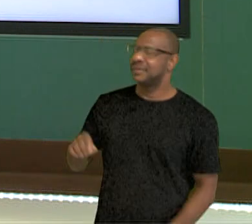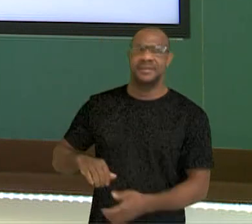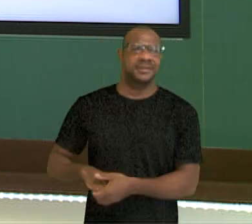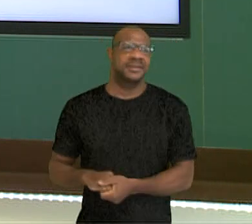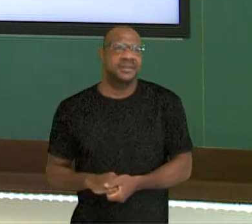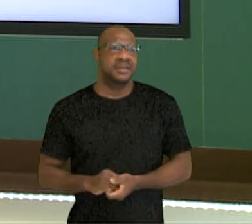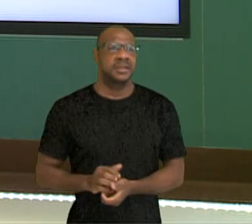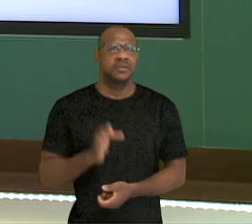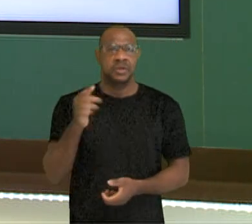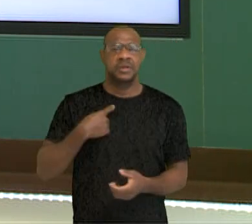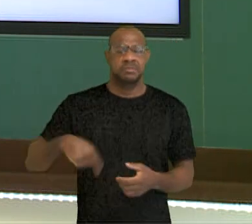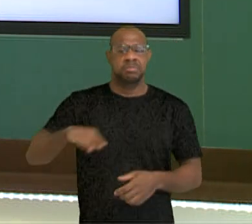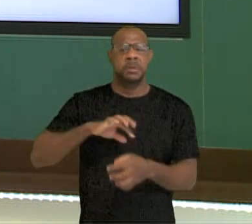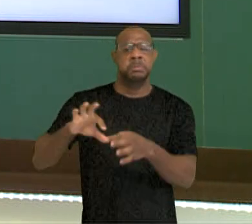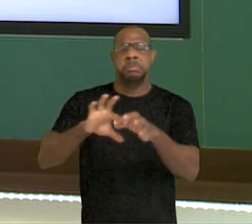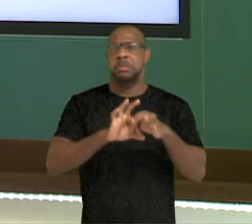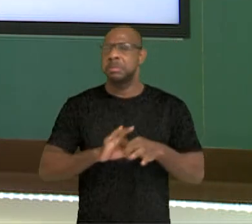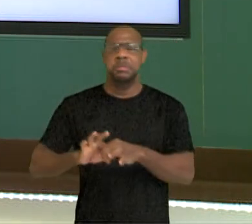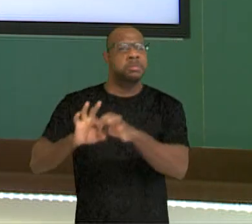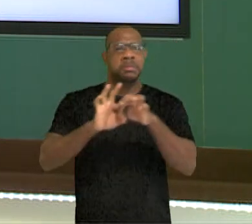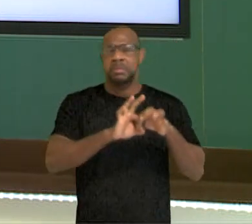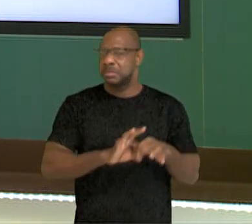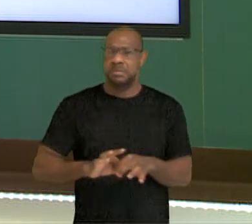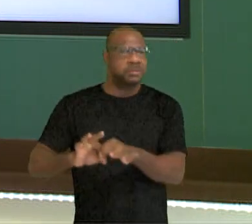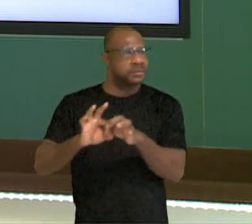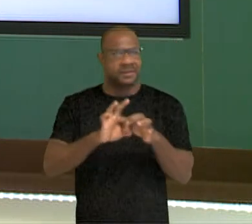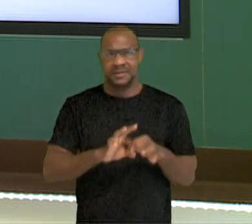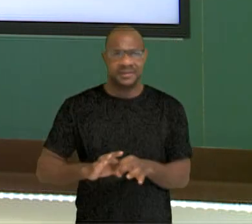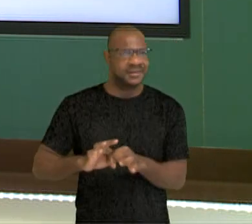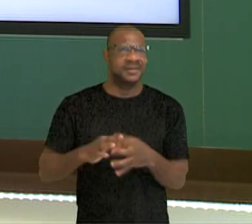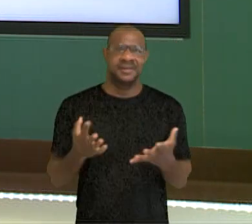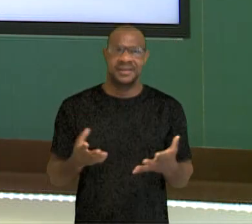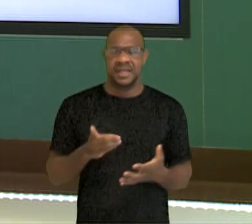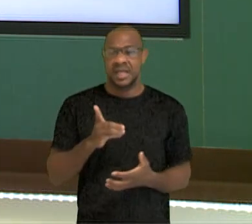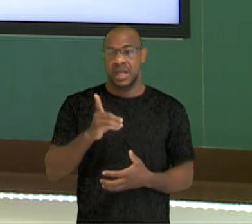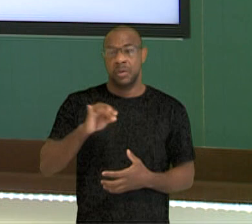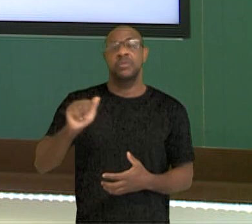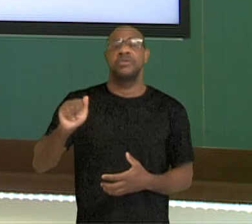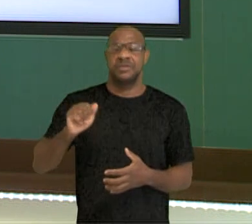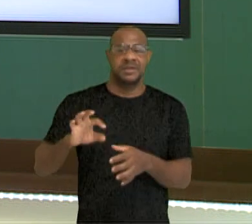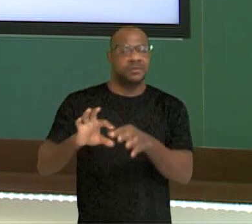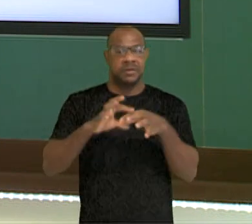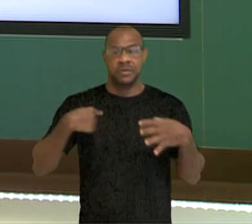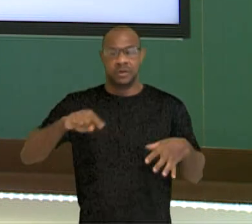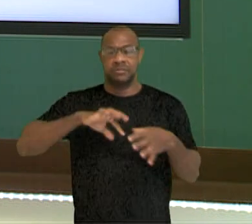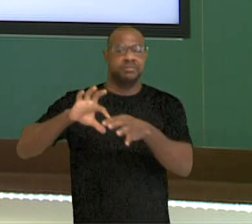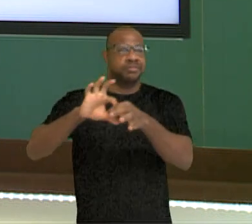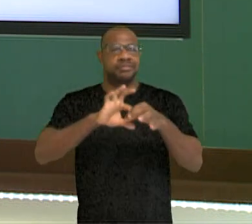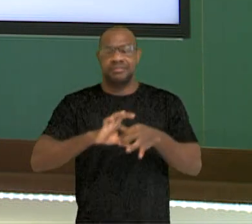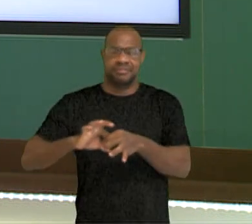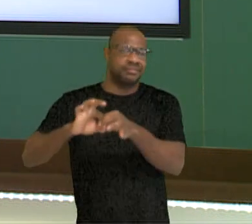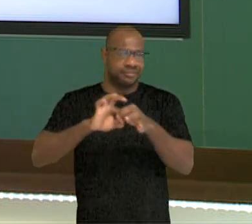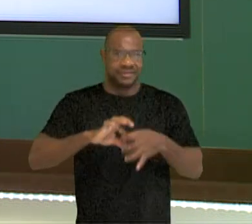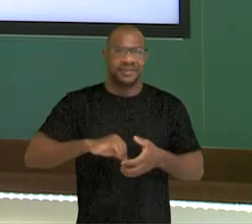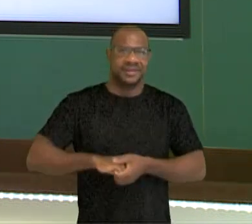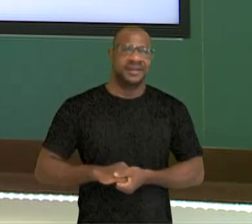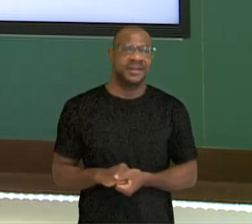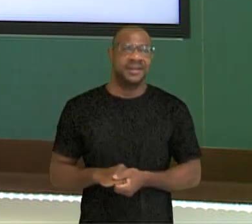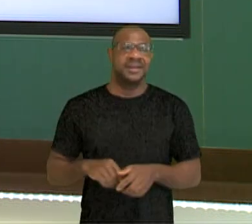e negros, amarelos, homens e mulheres, né? Enfim, mas além da metonímia, há ainda uma gradação.